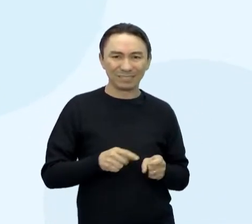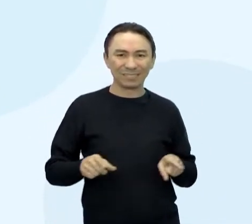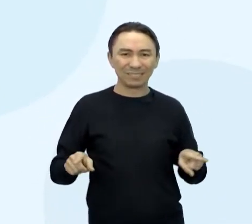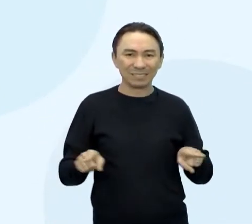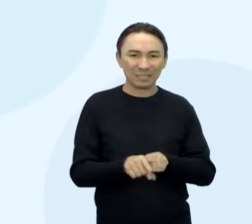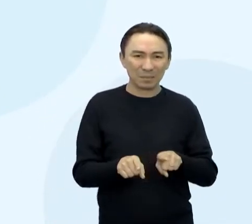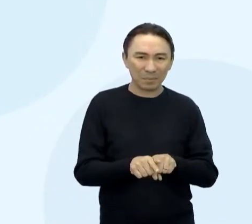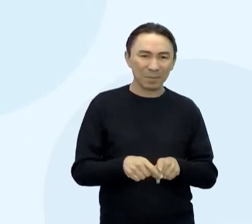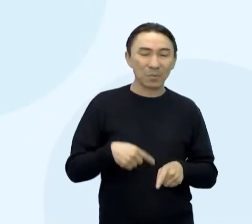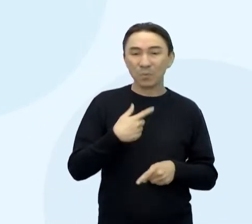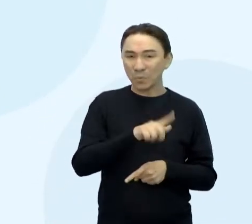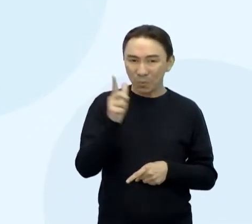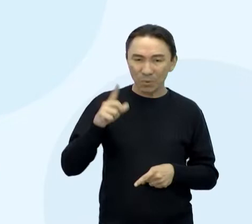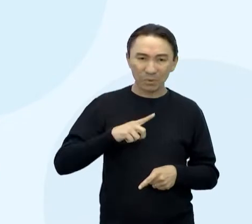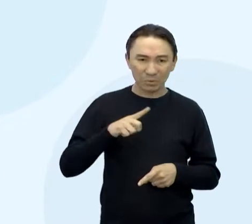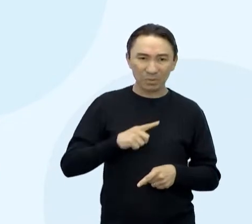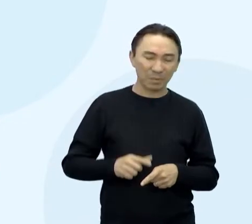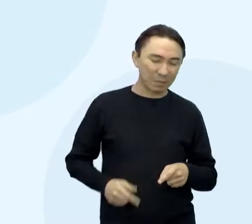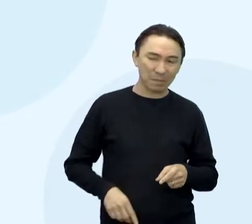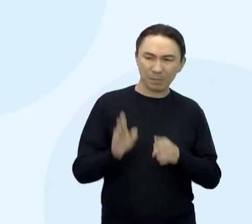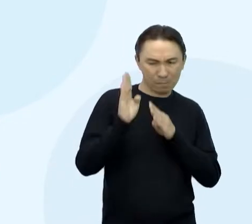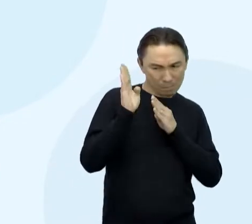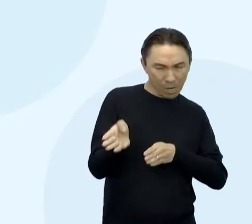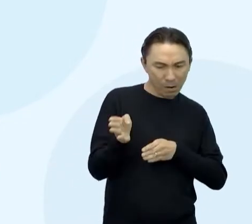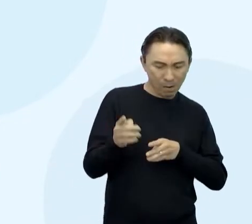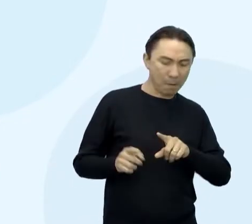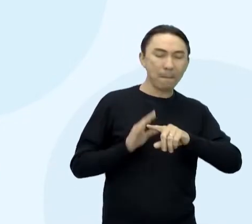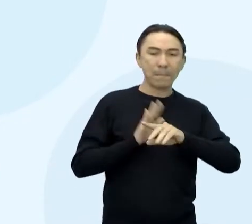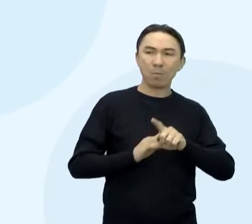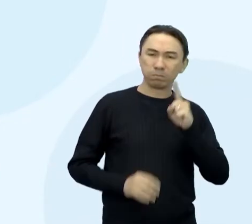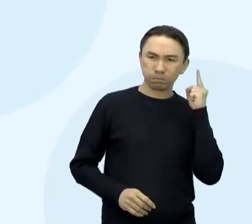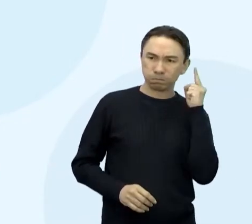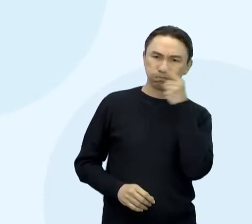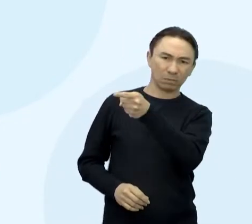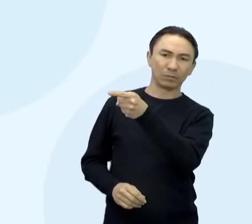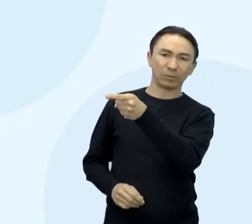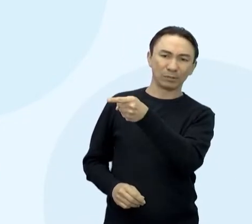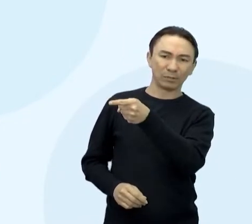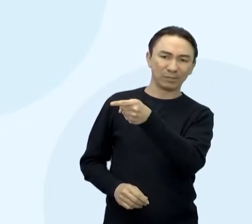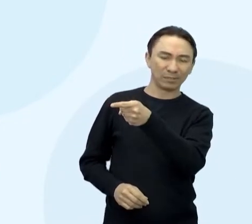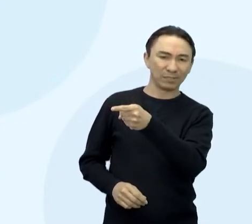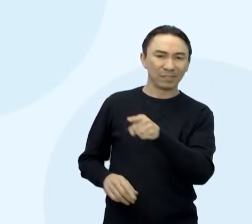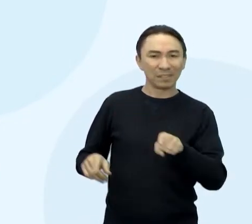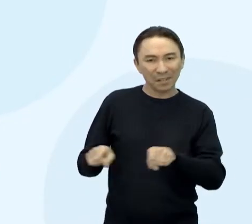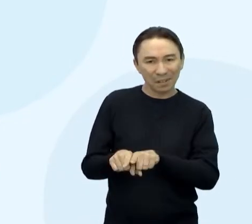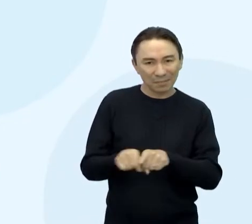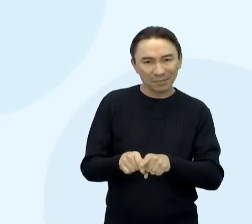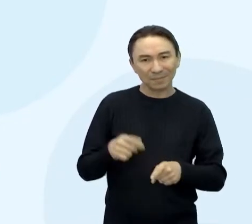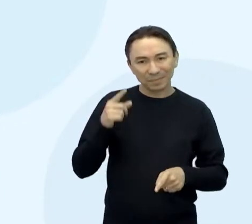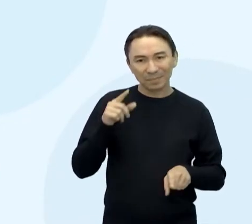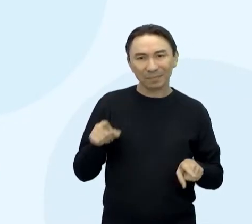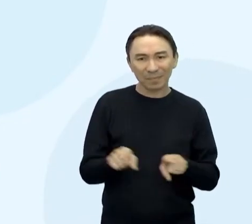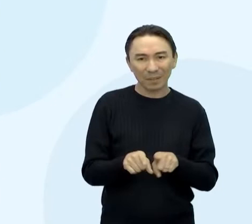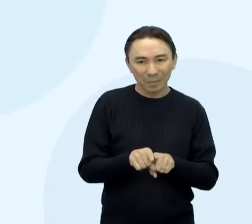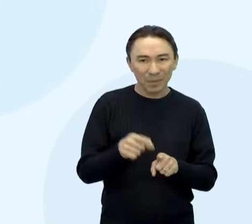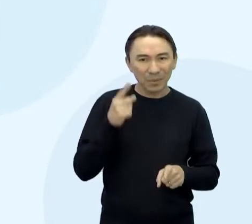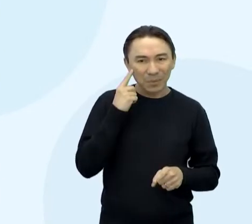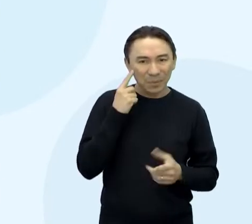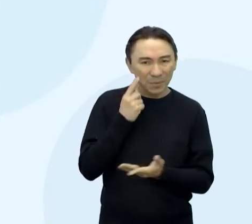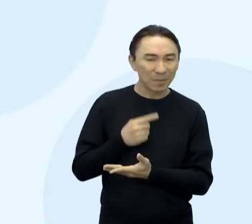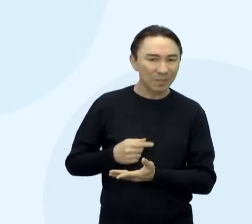apontando também para essa direção, esse sentido, assim como a cabeça aqui do cavalo, como uma seta, ó,